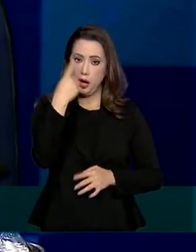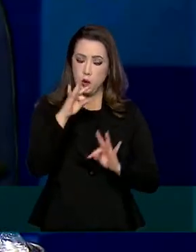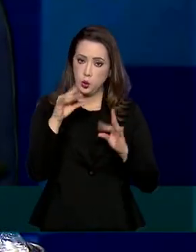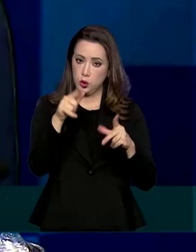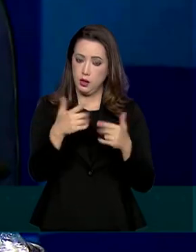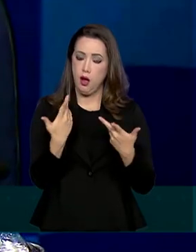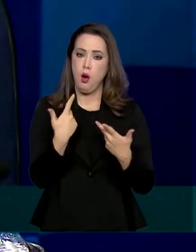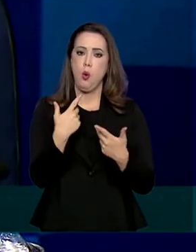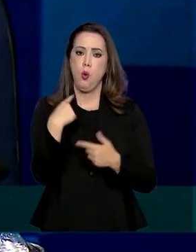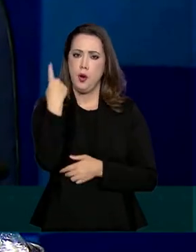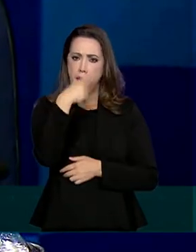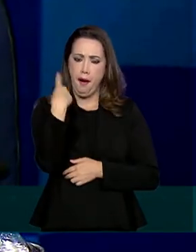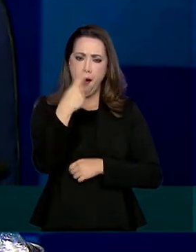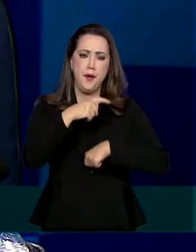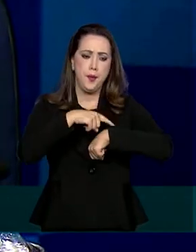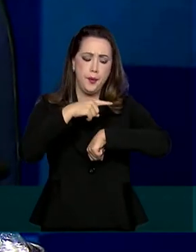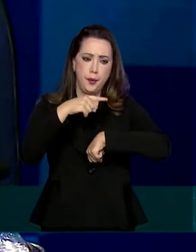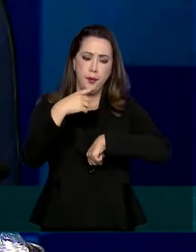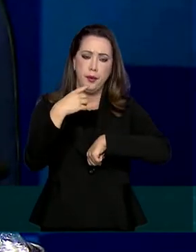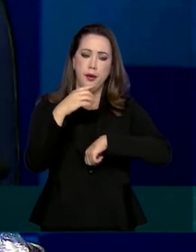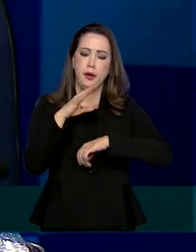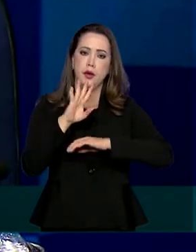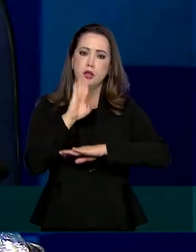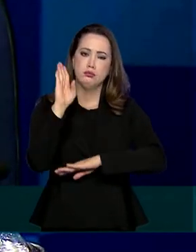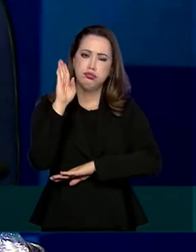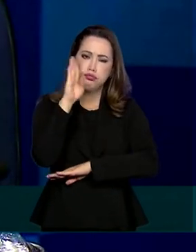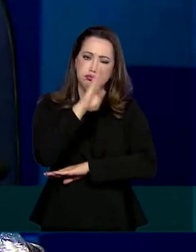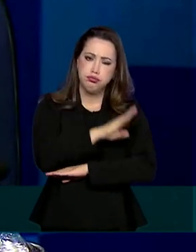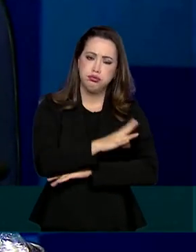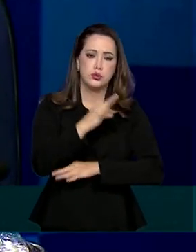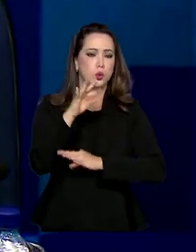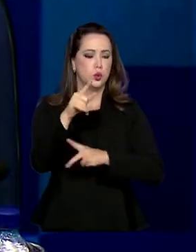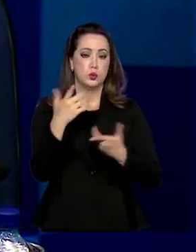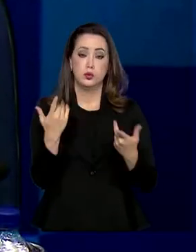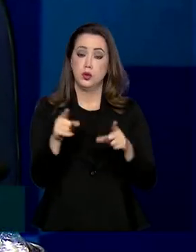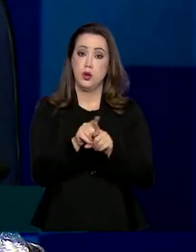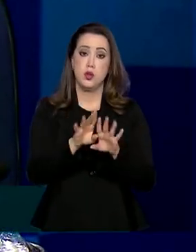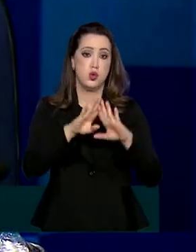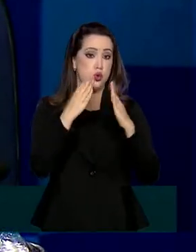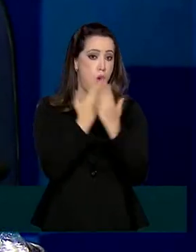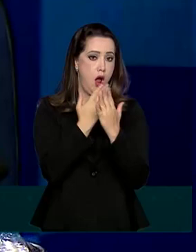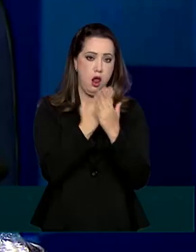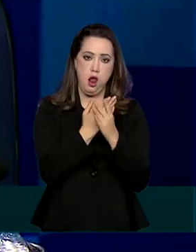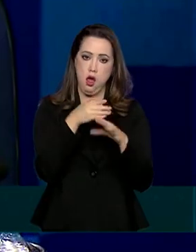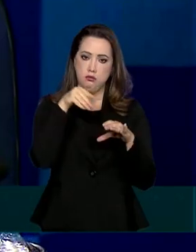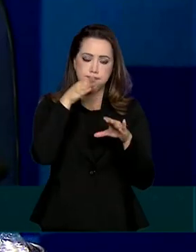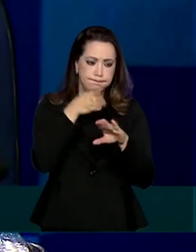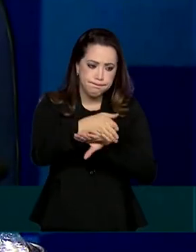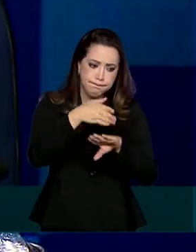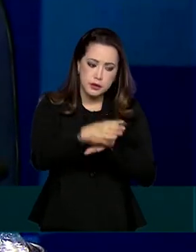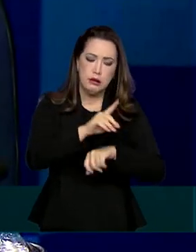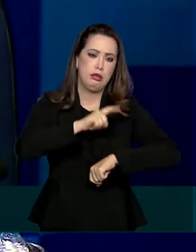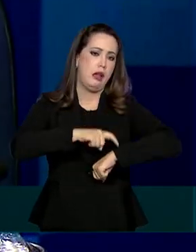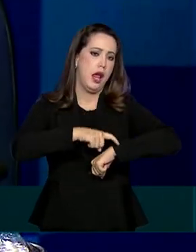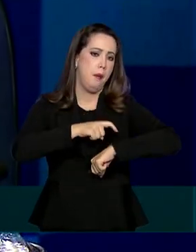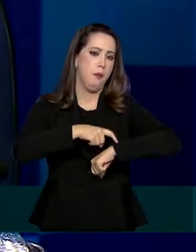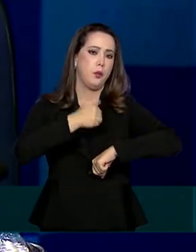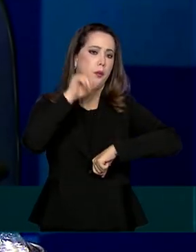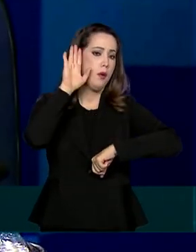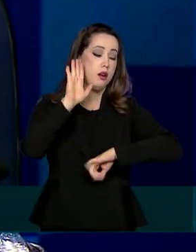tempo integral, colocando o jovem na escola mais tempo. Isso foi o resultado